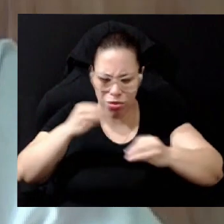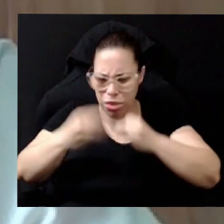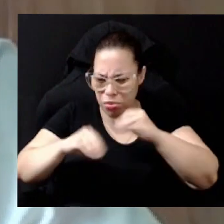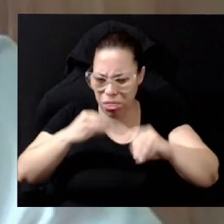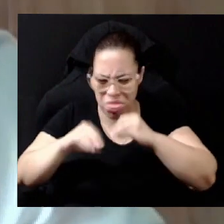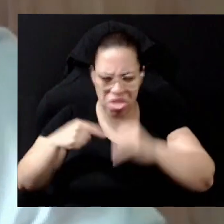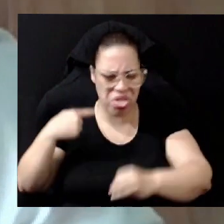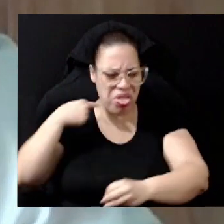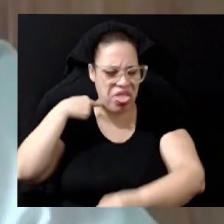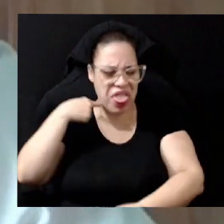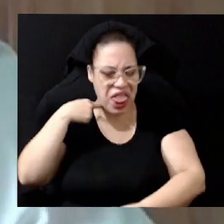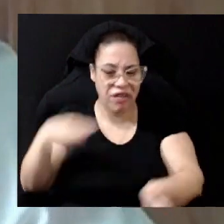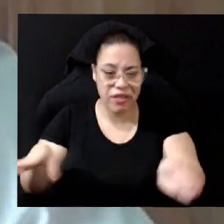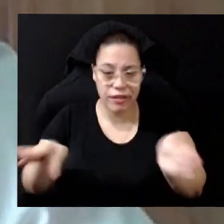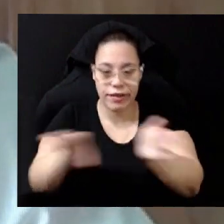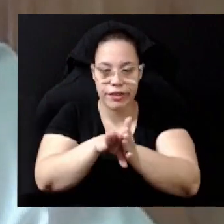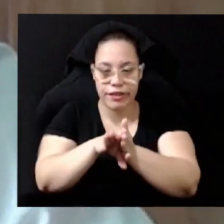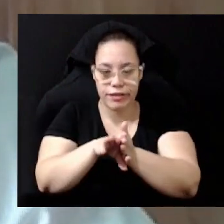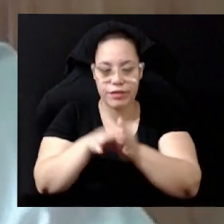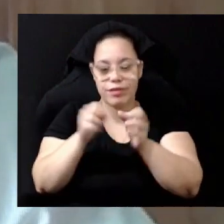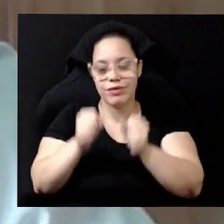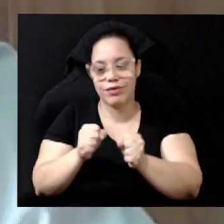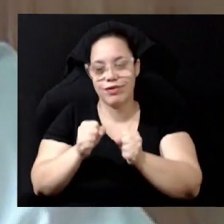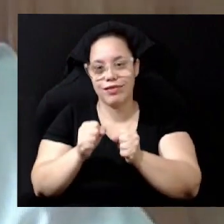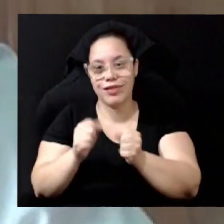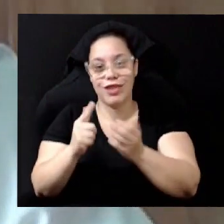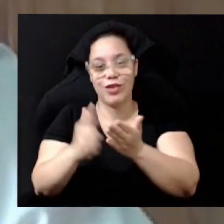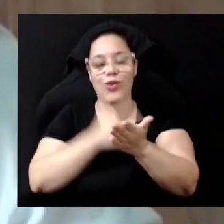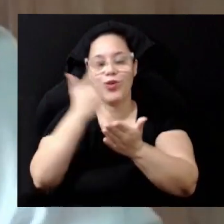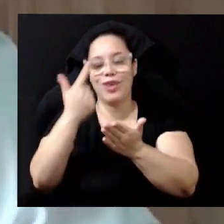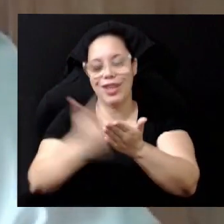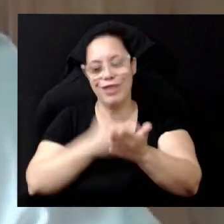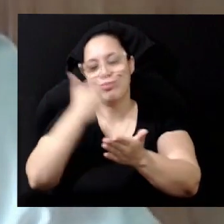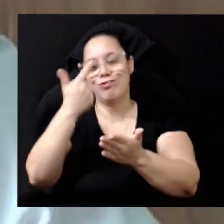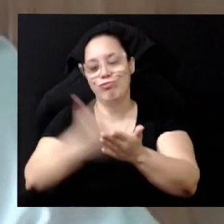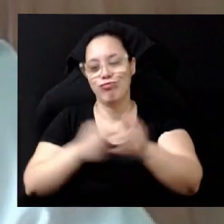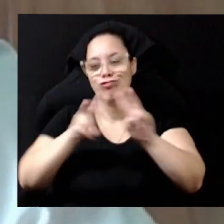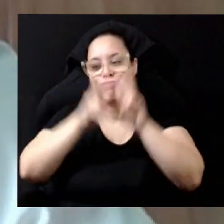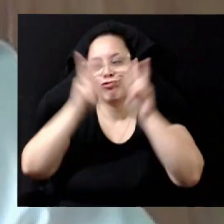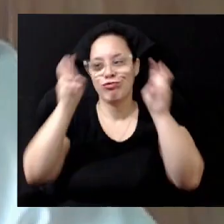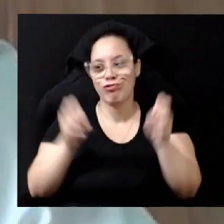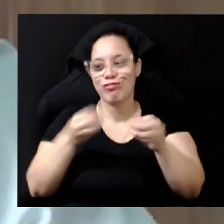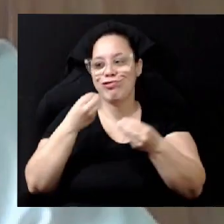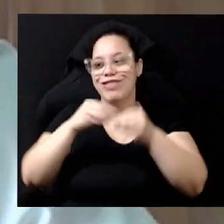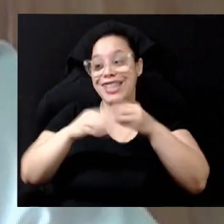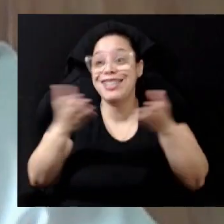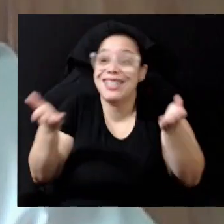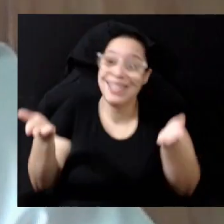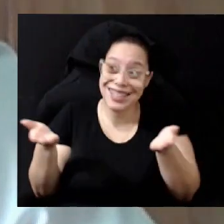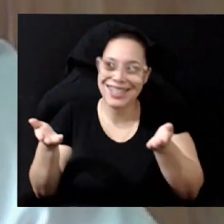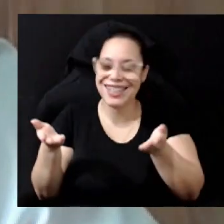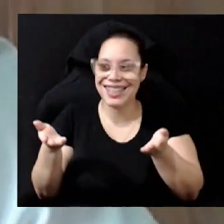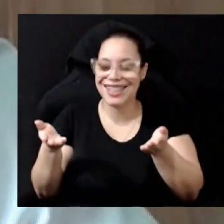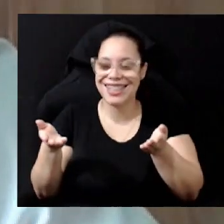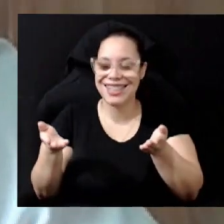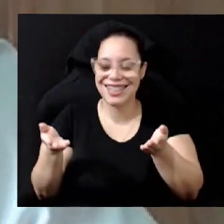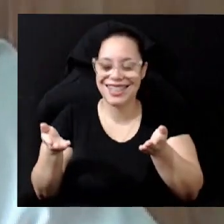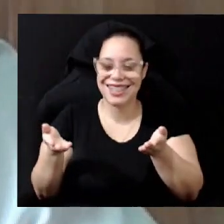plástico que chega ao ponto da gente poder produzir até um livro feito de plástico, né?